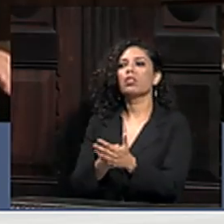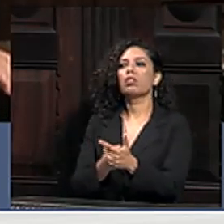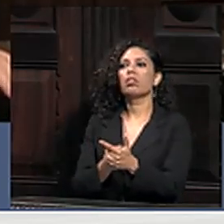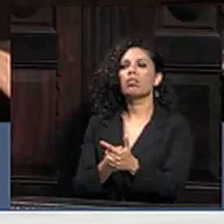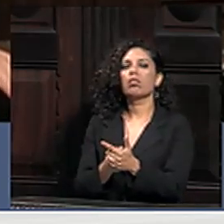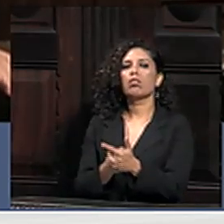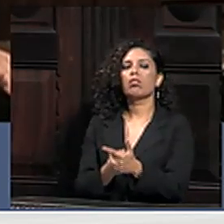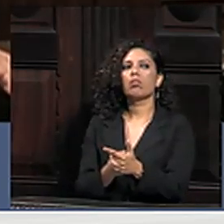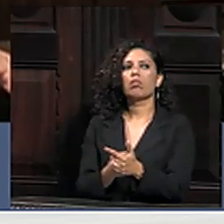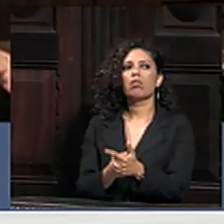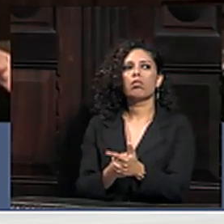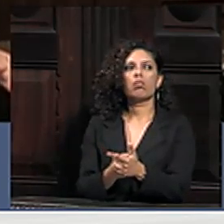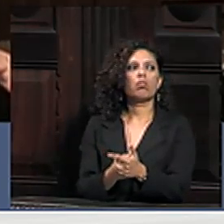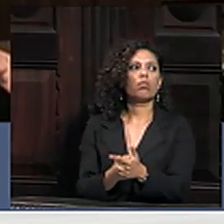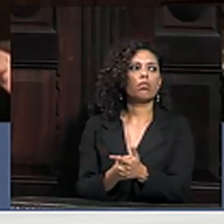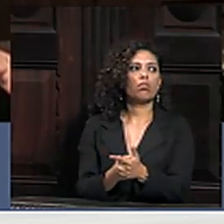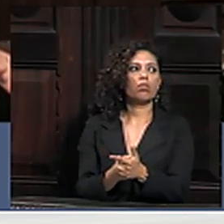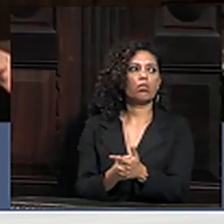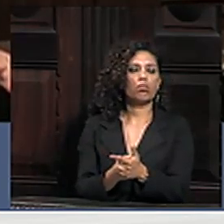deveras